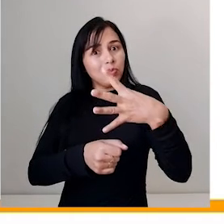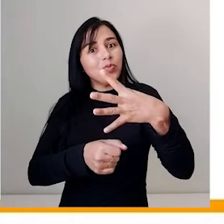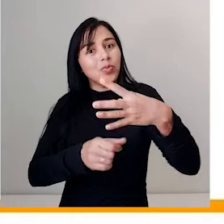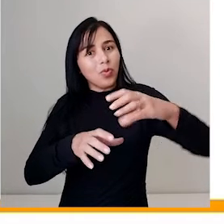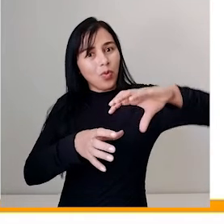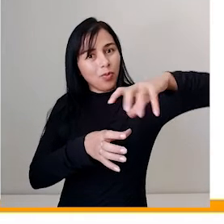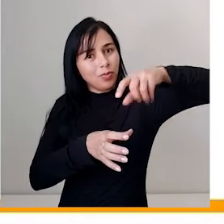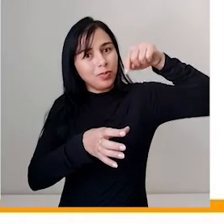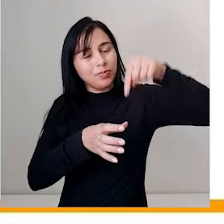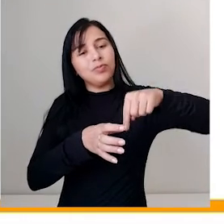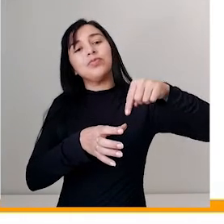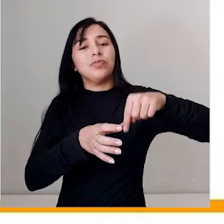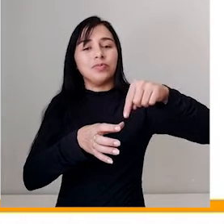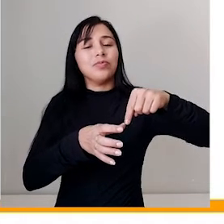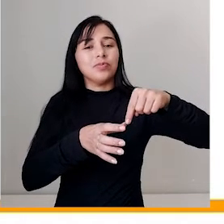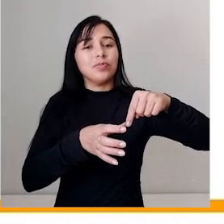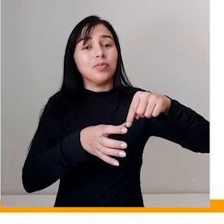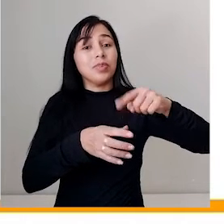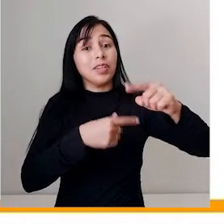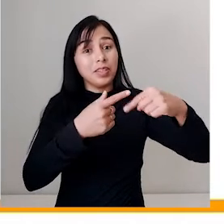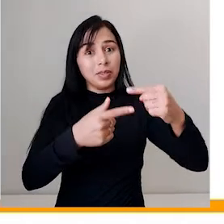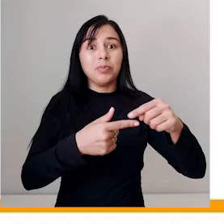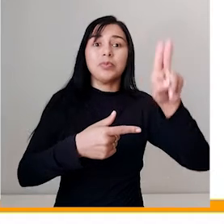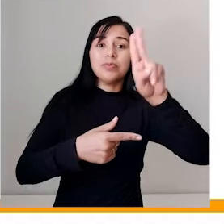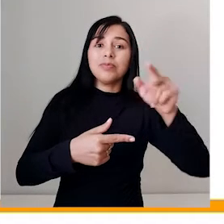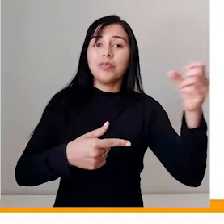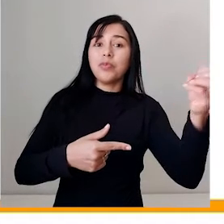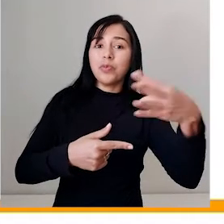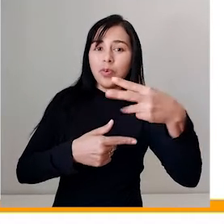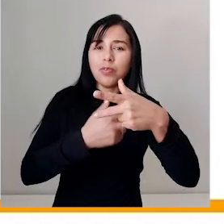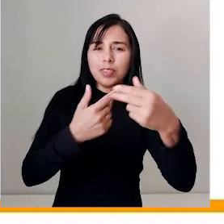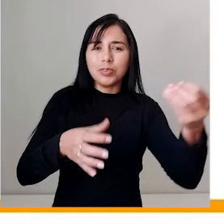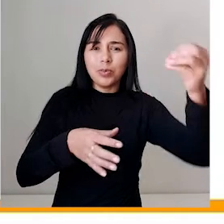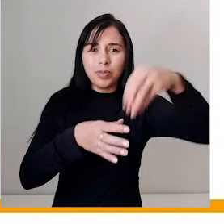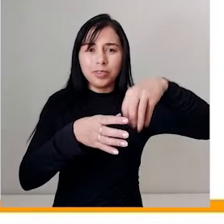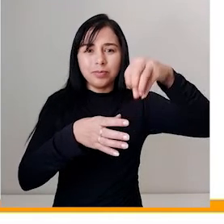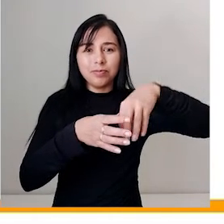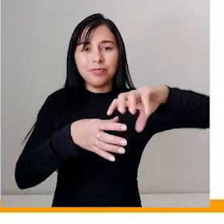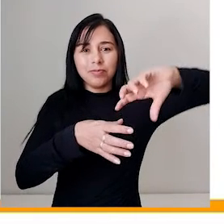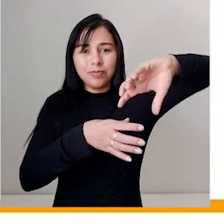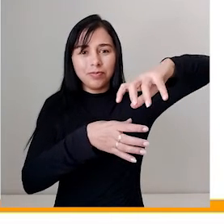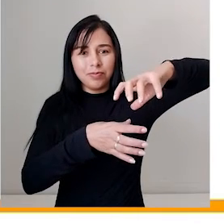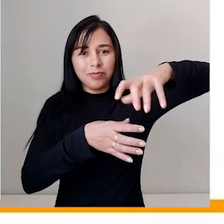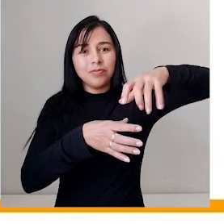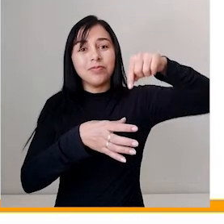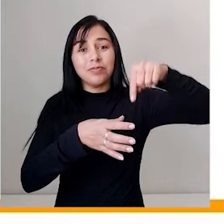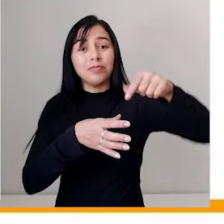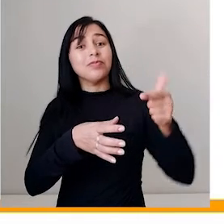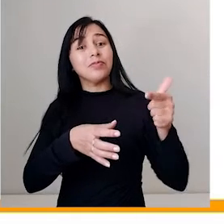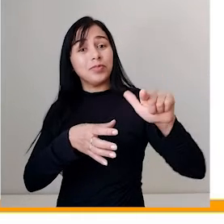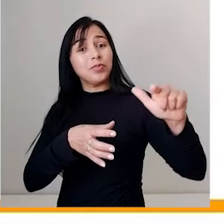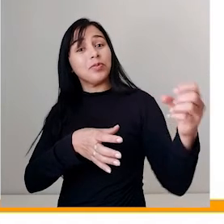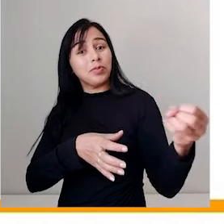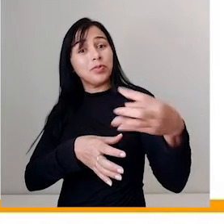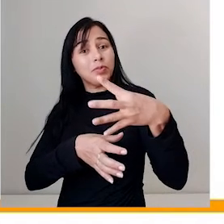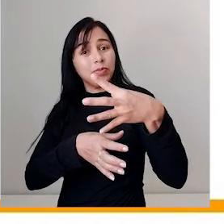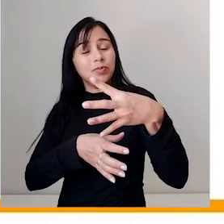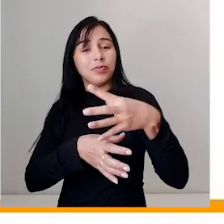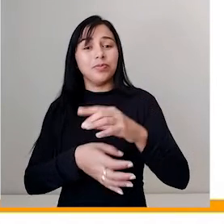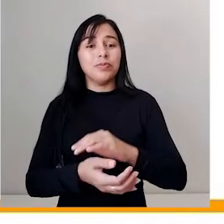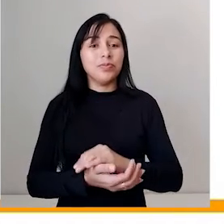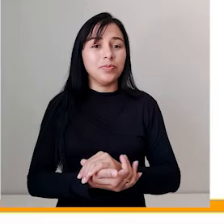frascos. Forma-se aí um frasco para ser consumido, colocando então a embalagem do